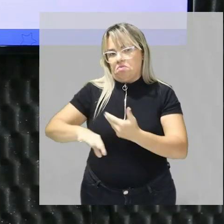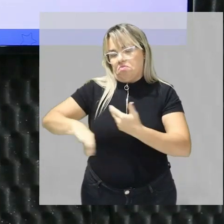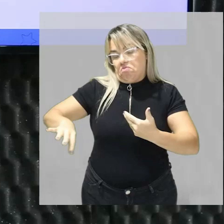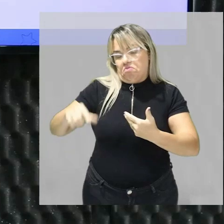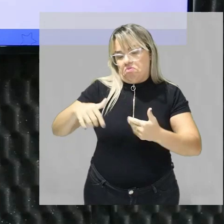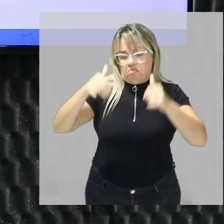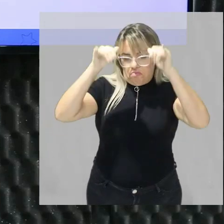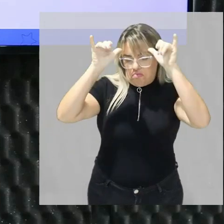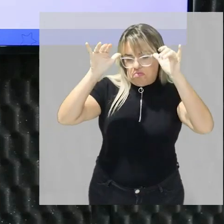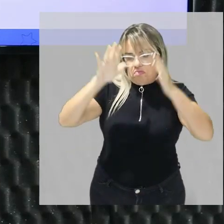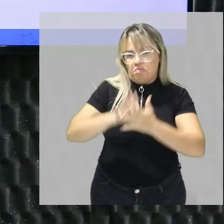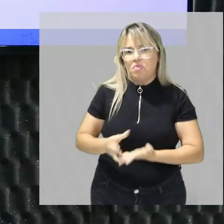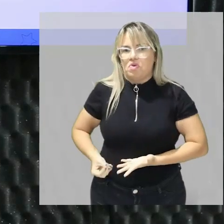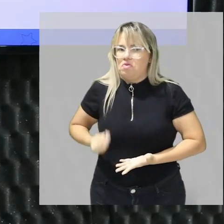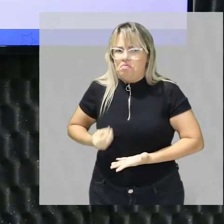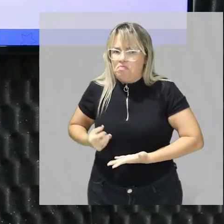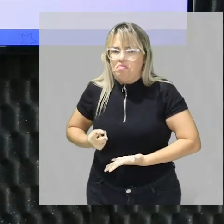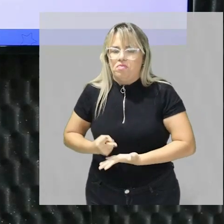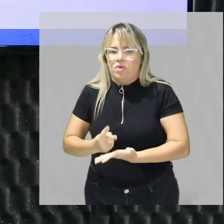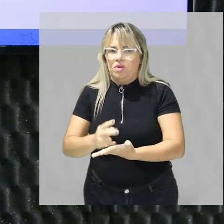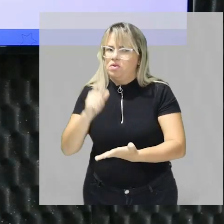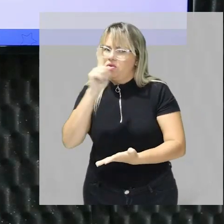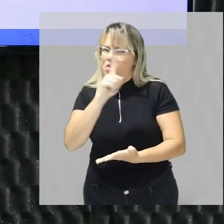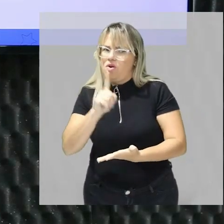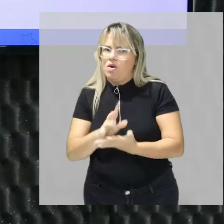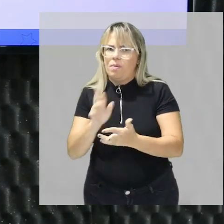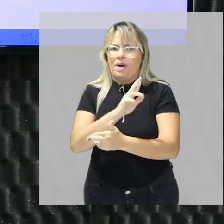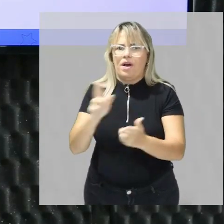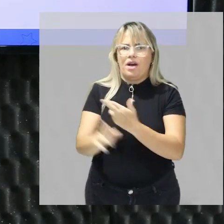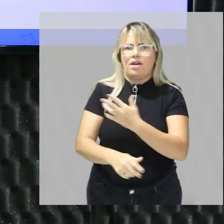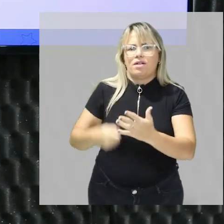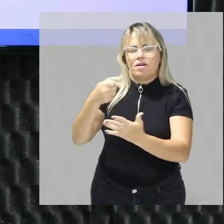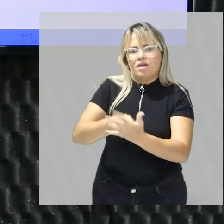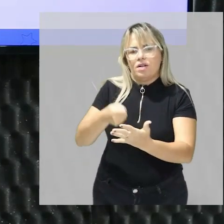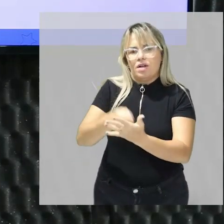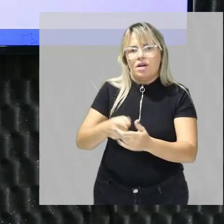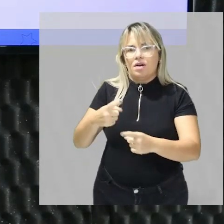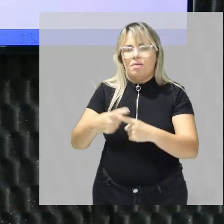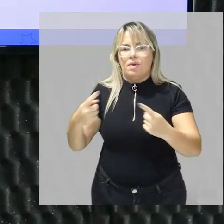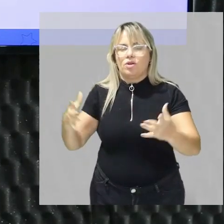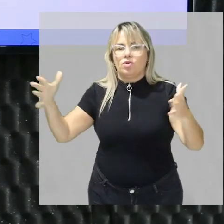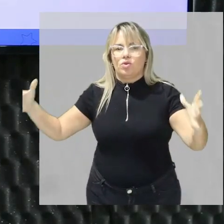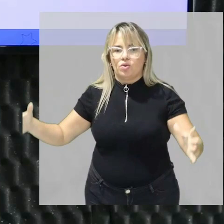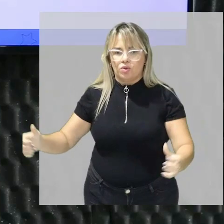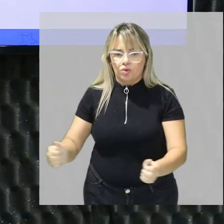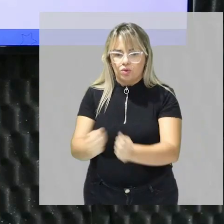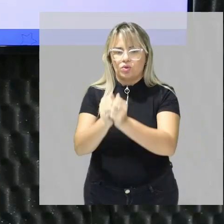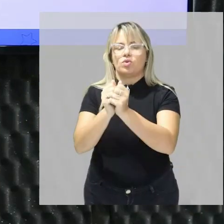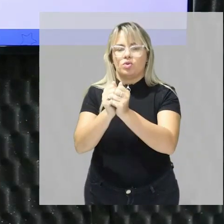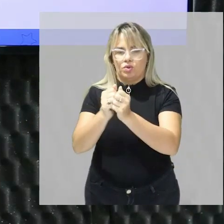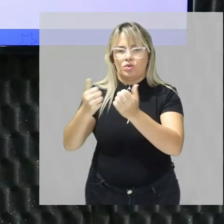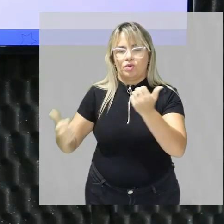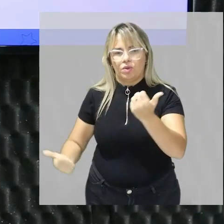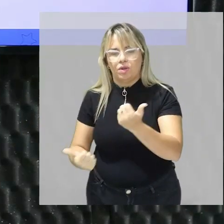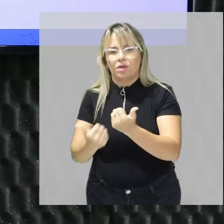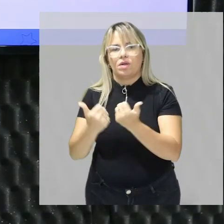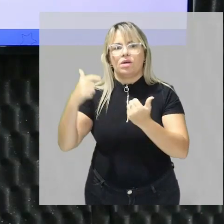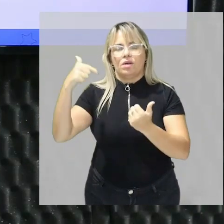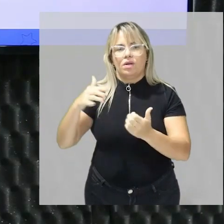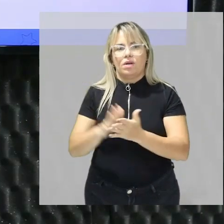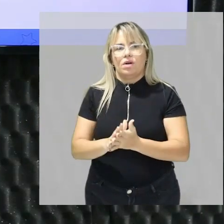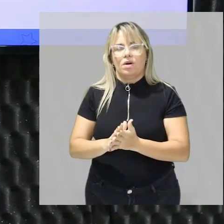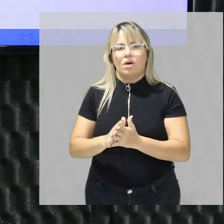Não é uma relação obrigatória, tá? Mas quando os dois estão juntos, os dois se ajudam. Então,